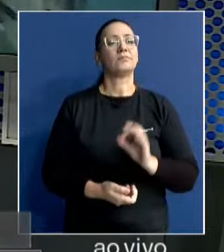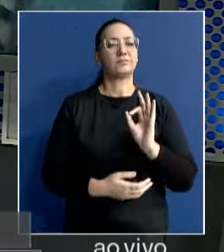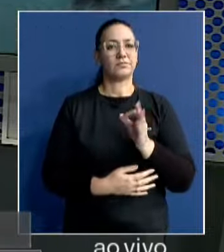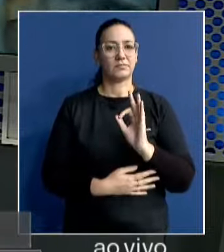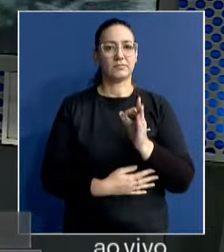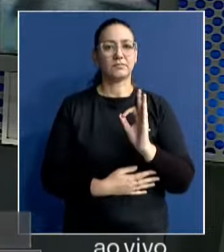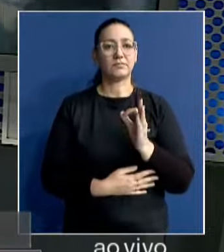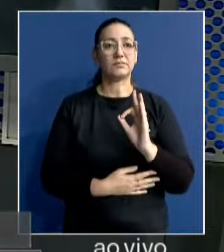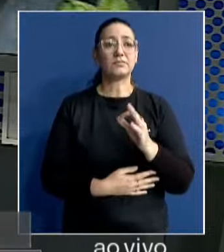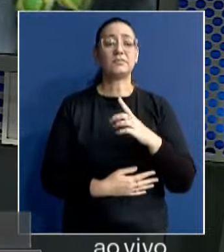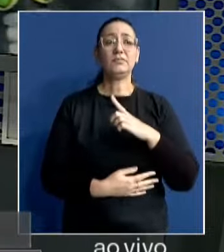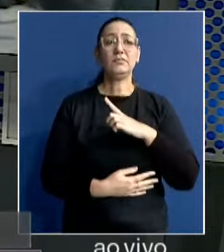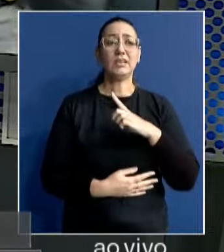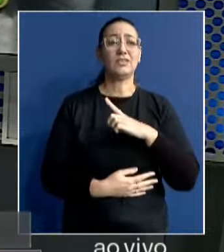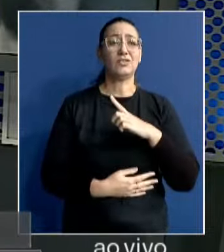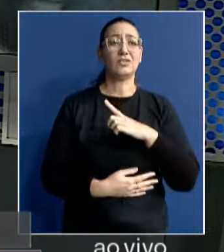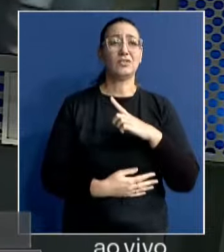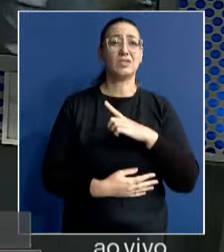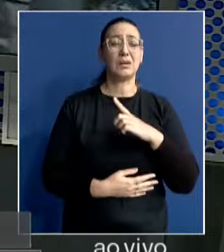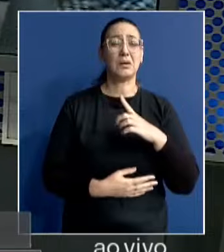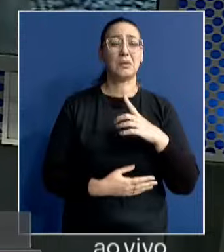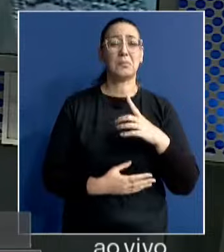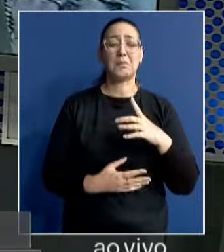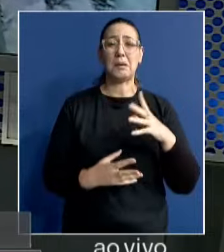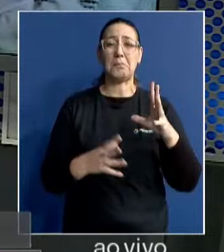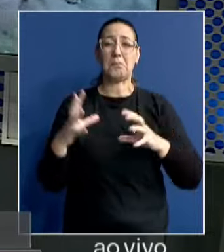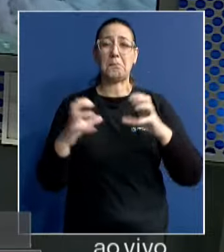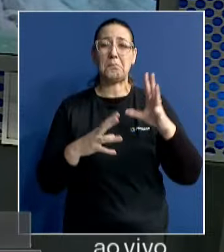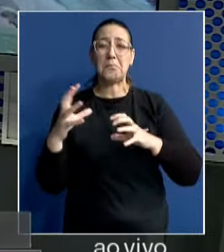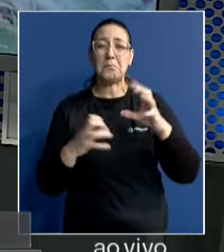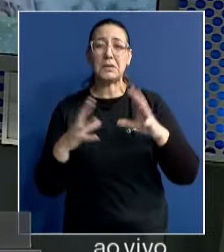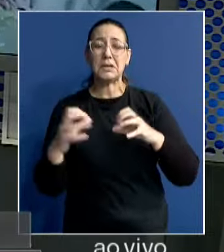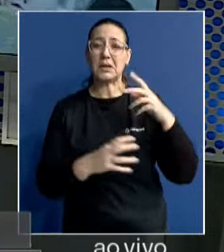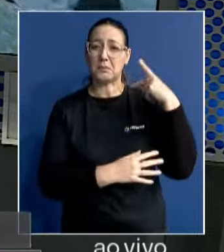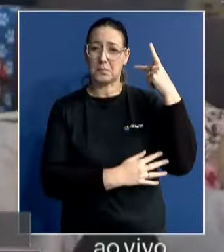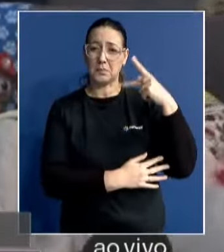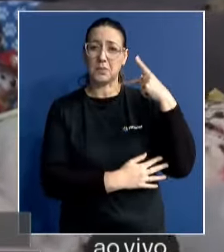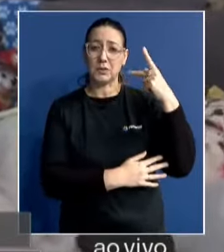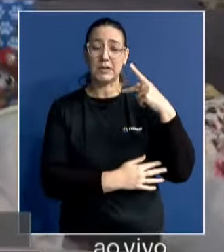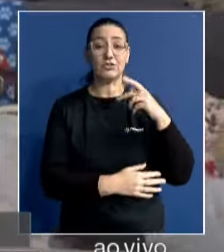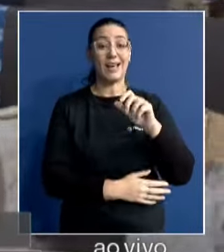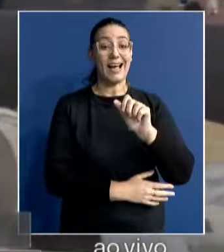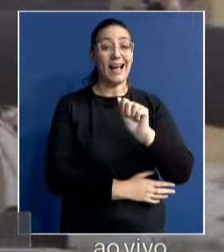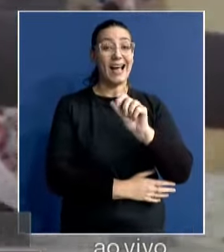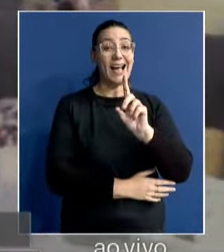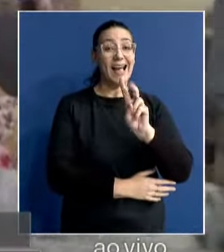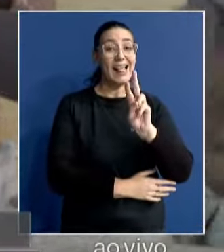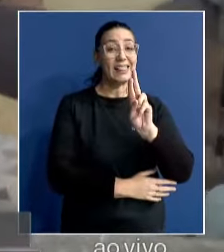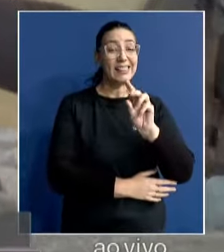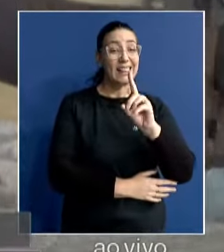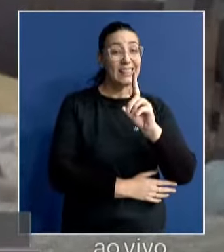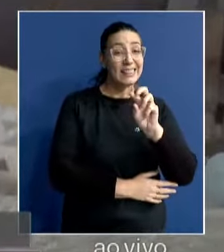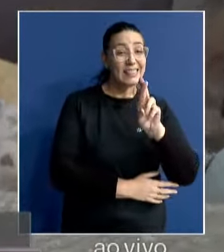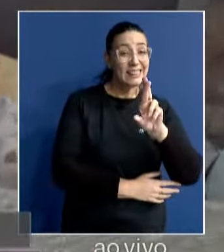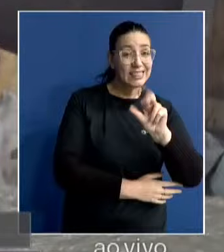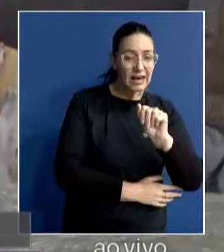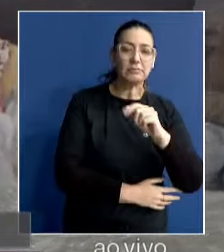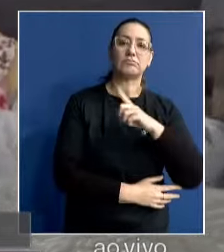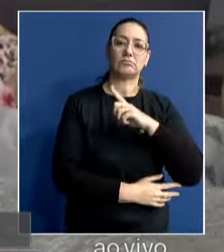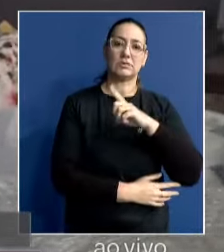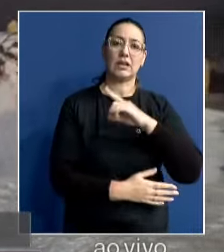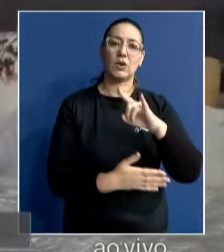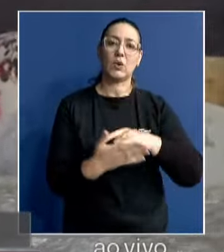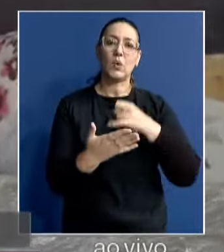Exatamente, Mota. Teria virado uma coisa política. Sim, a ADRA é contratada pela prefeitura aqui de Porto Alegre e